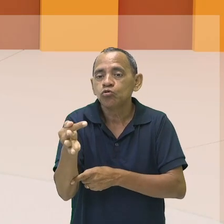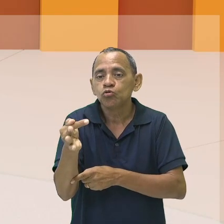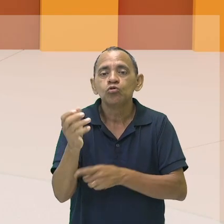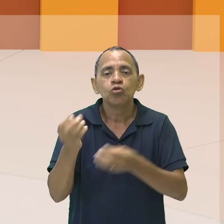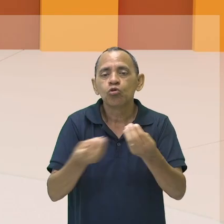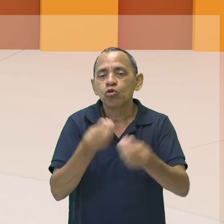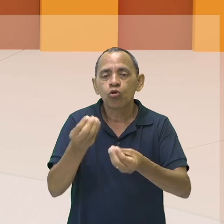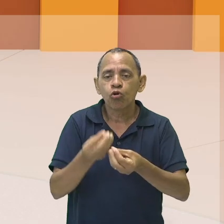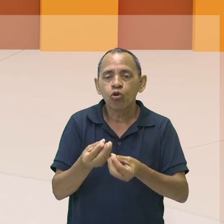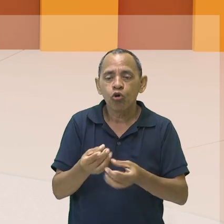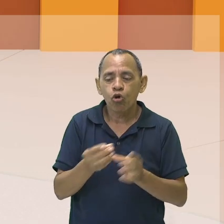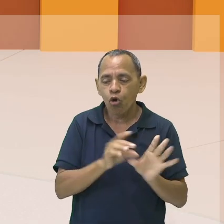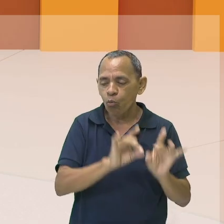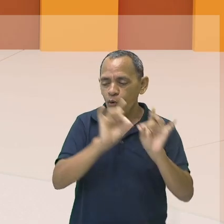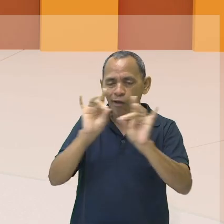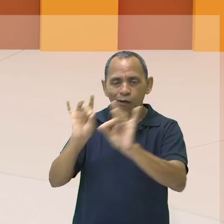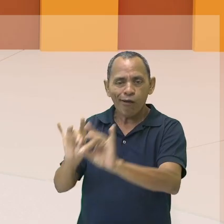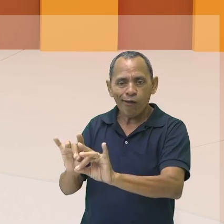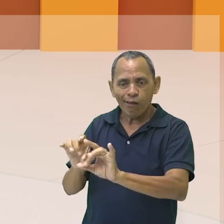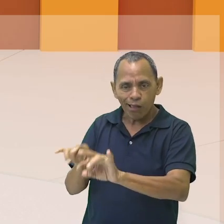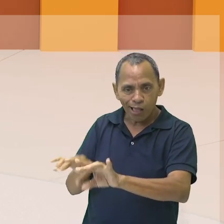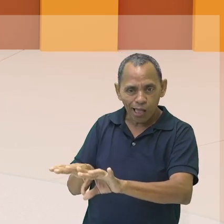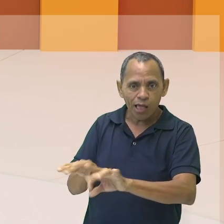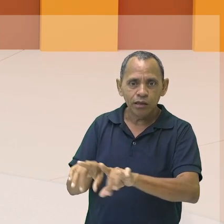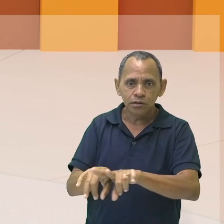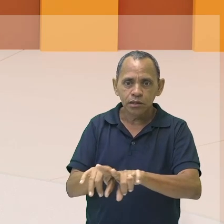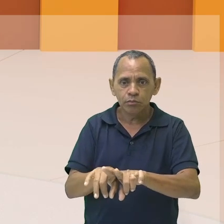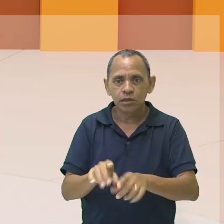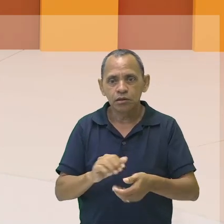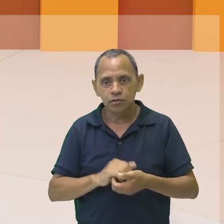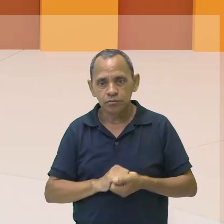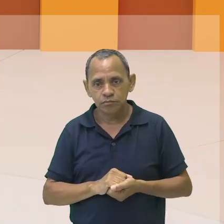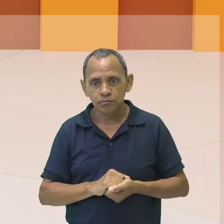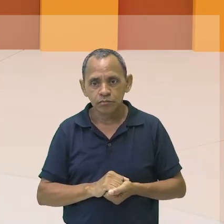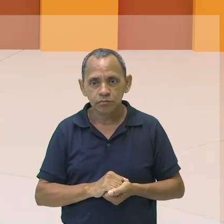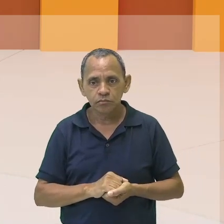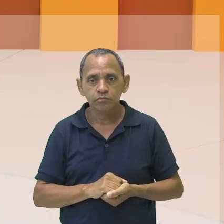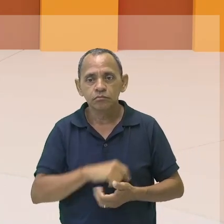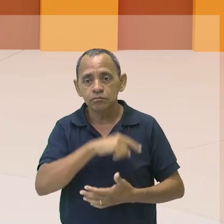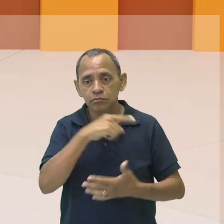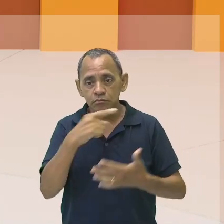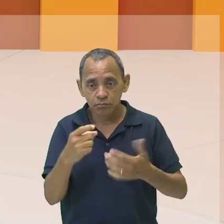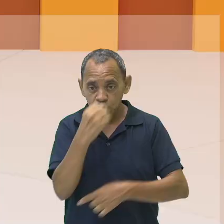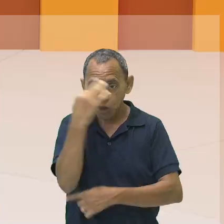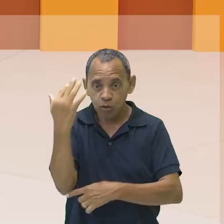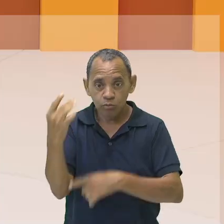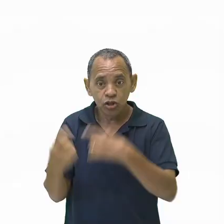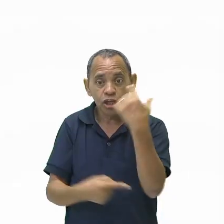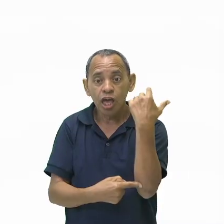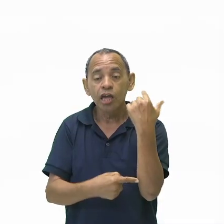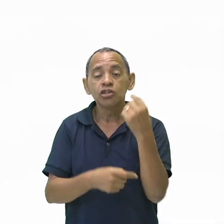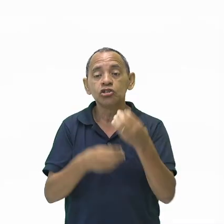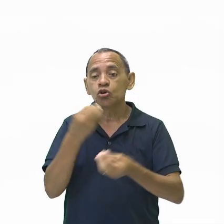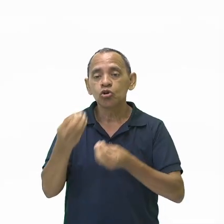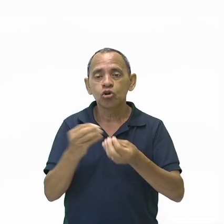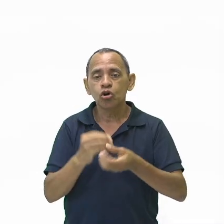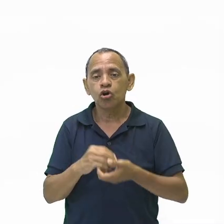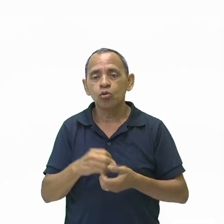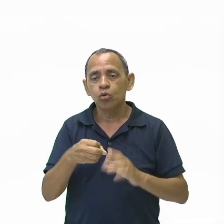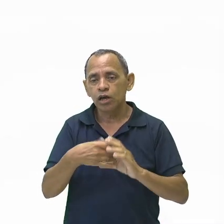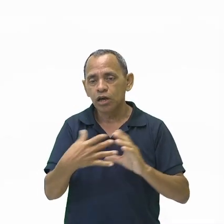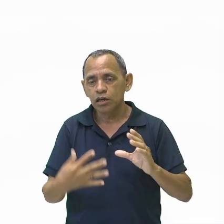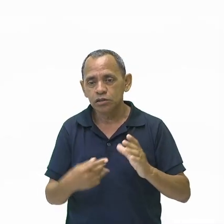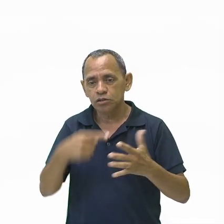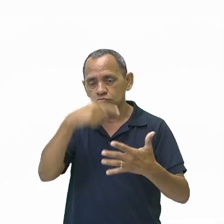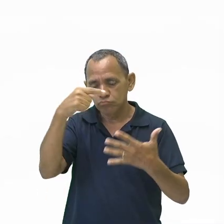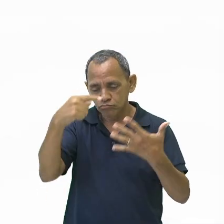a partir desse momento. Primeiramente, vamos definir o que é meio ambiente e depois a gente trata da questão do lixo. Acompanhem comigo.